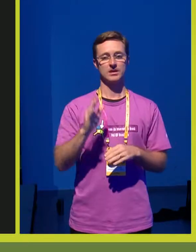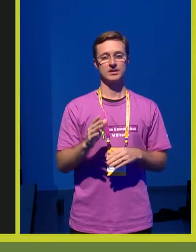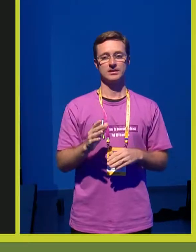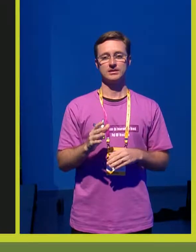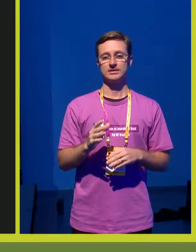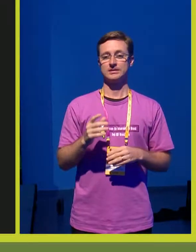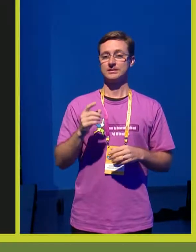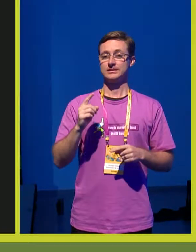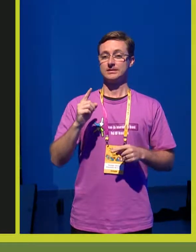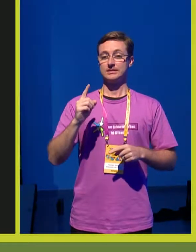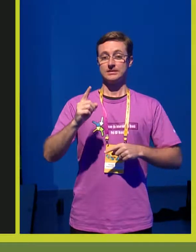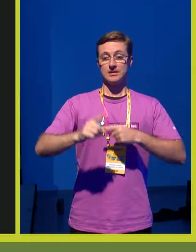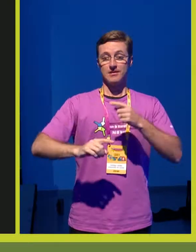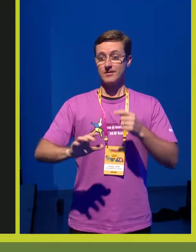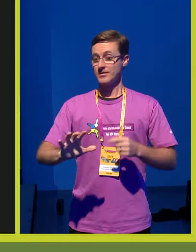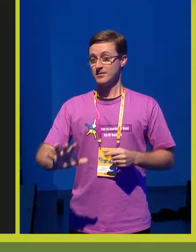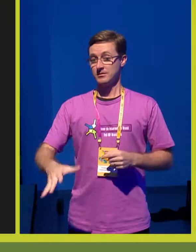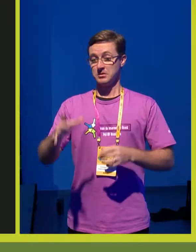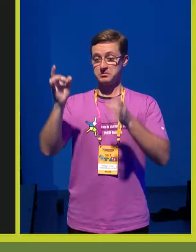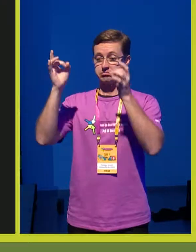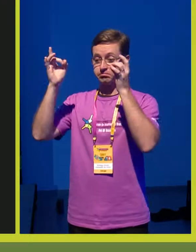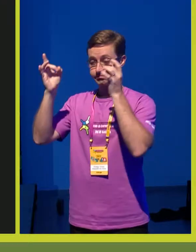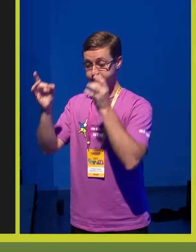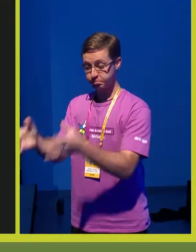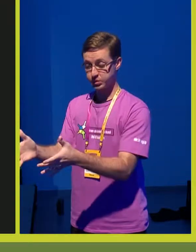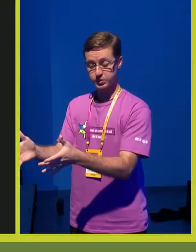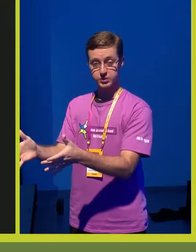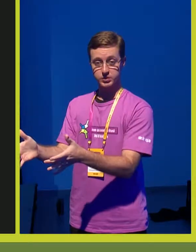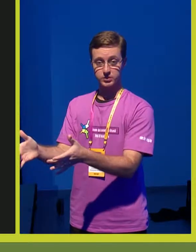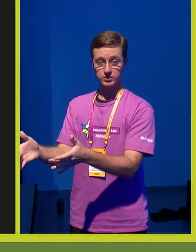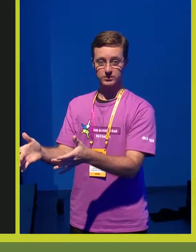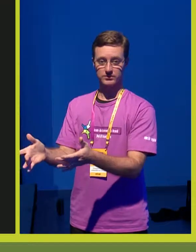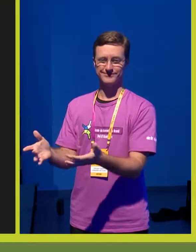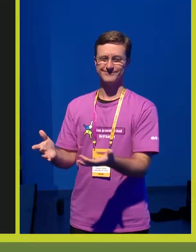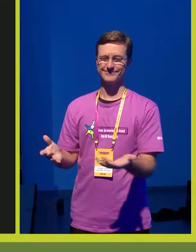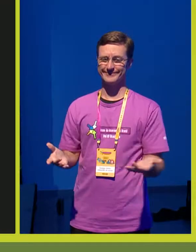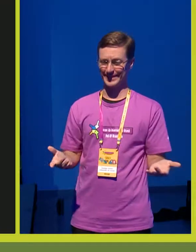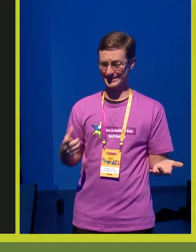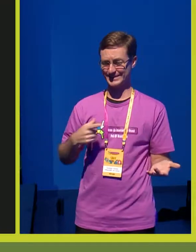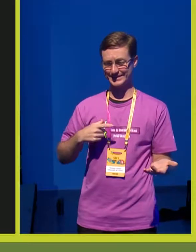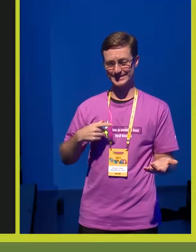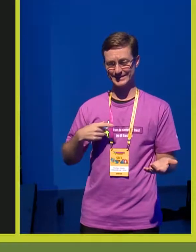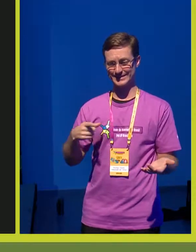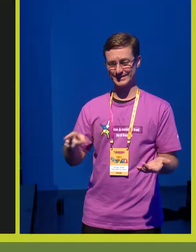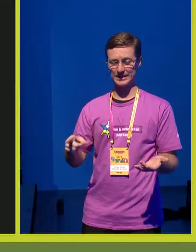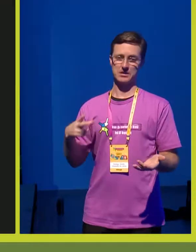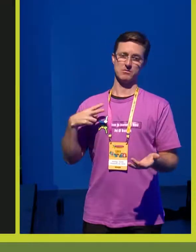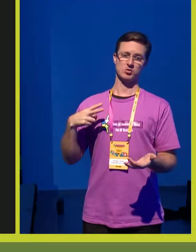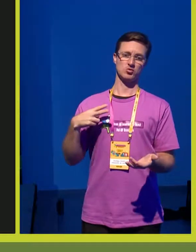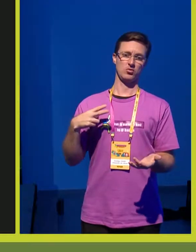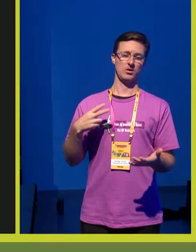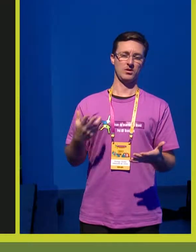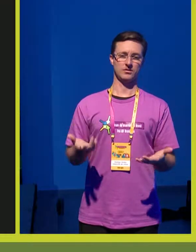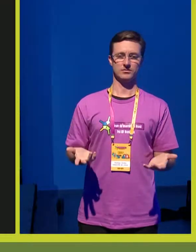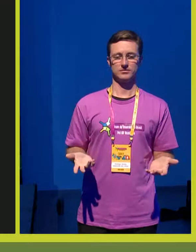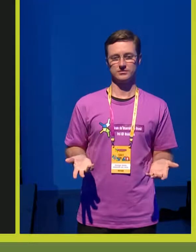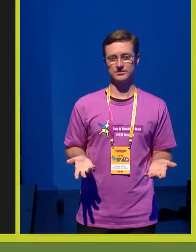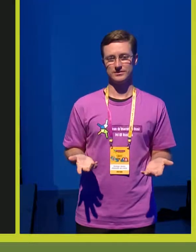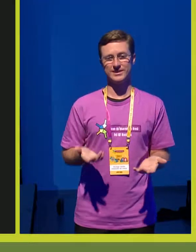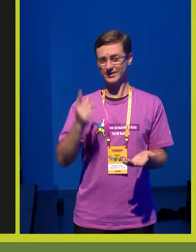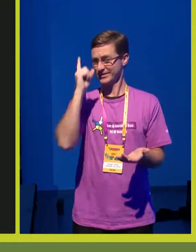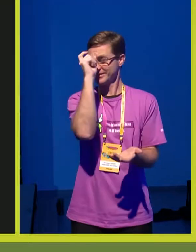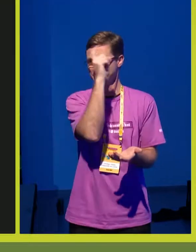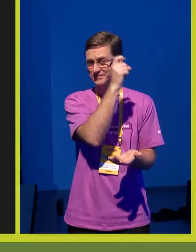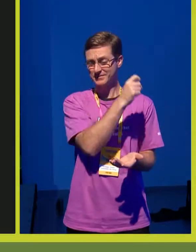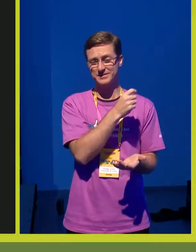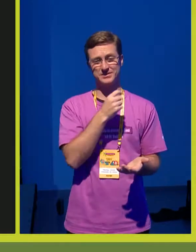dizer que depois que uma coisa foi largada num lugar ainda existe expectativa de privacidade é mais difícil